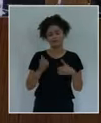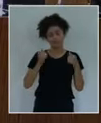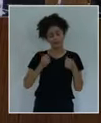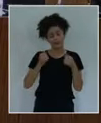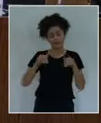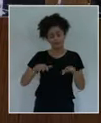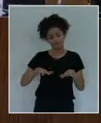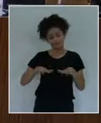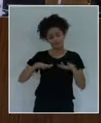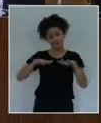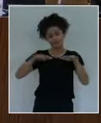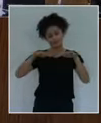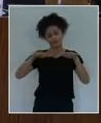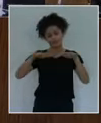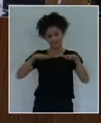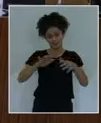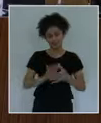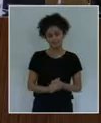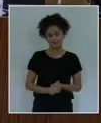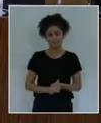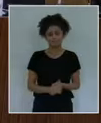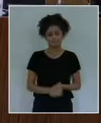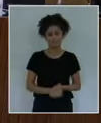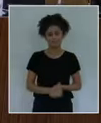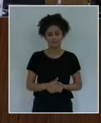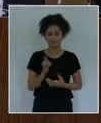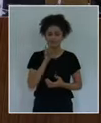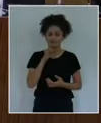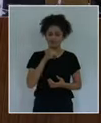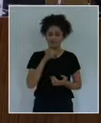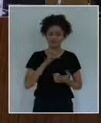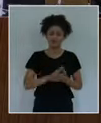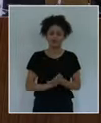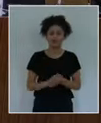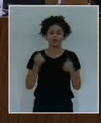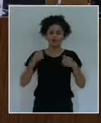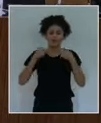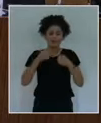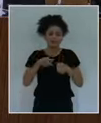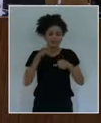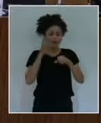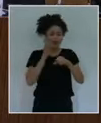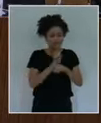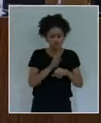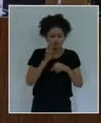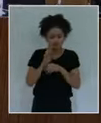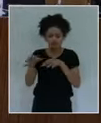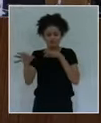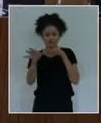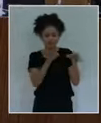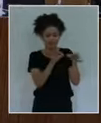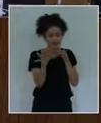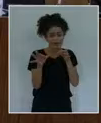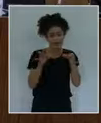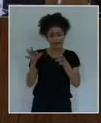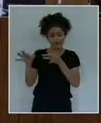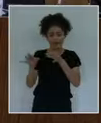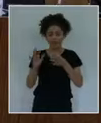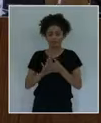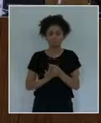A ocorrência da inundação ou o que for, né? A gente tem que monitorar, tem que preparar, mas estamos, né, no período da chuva,